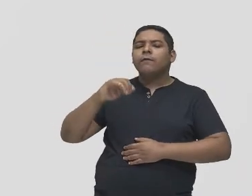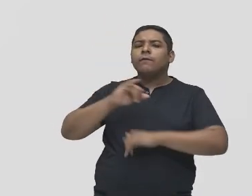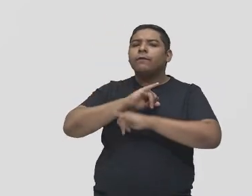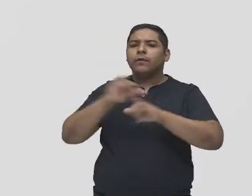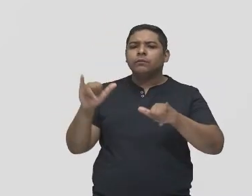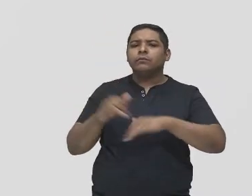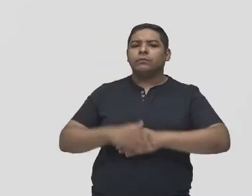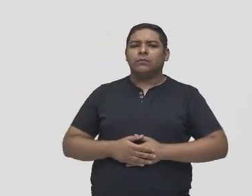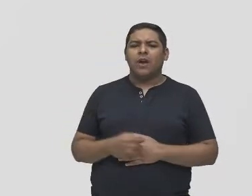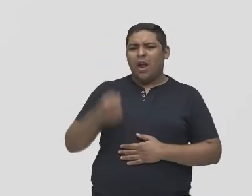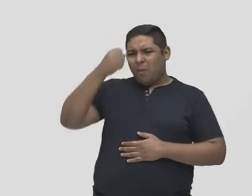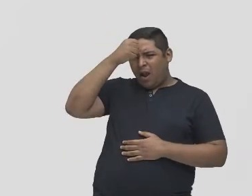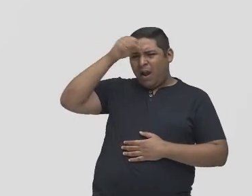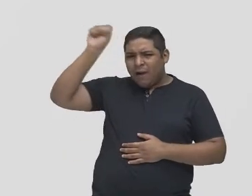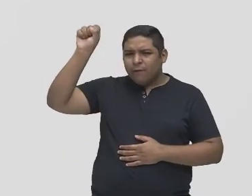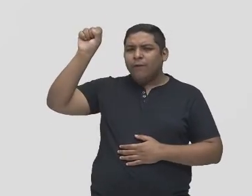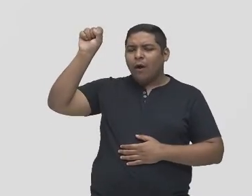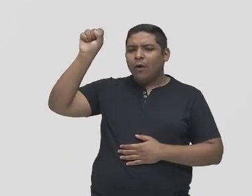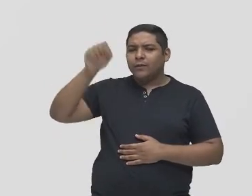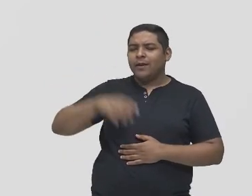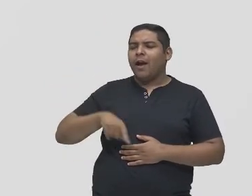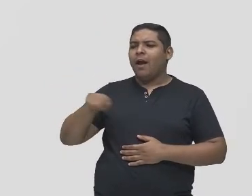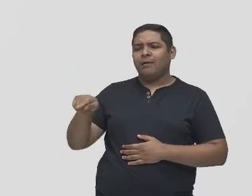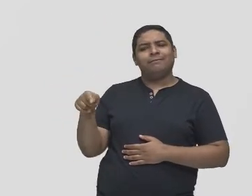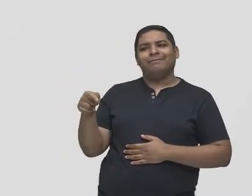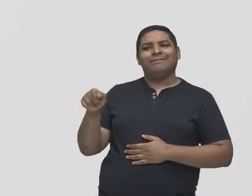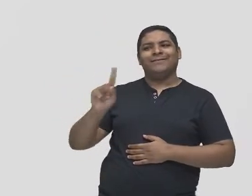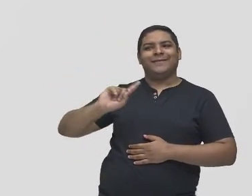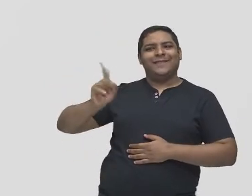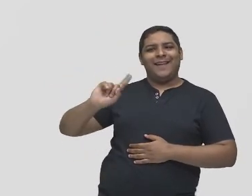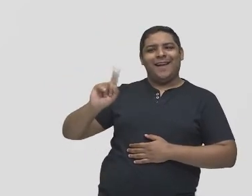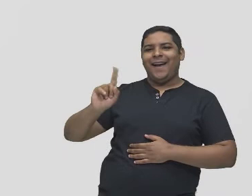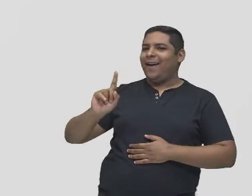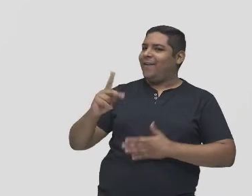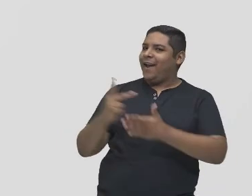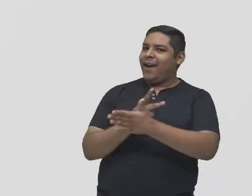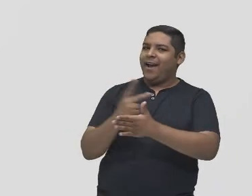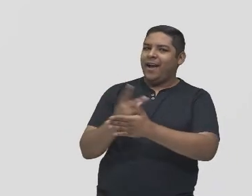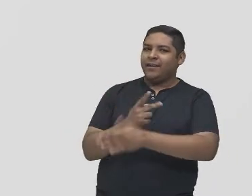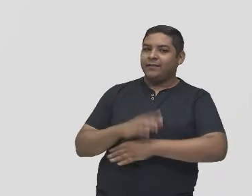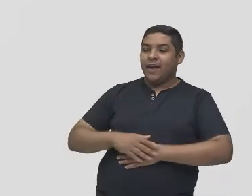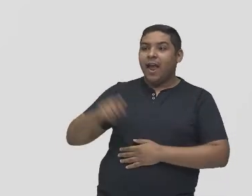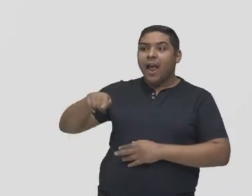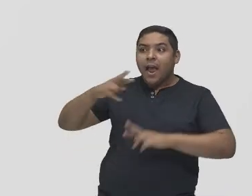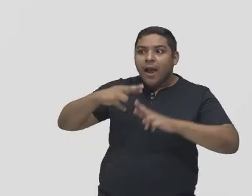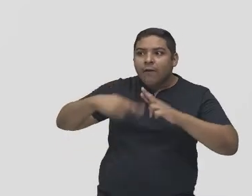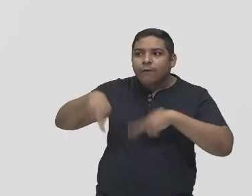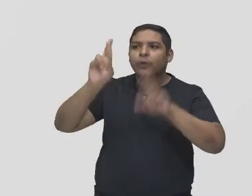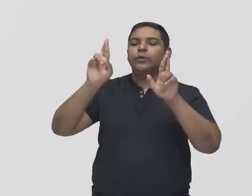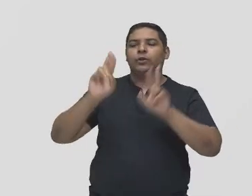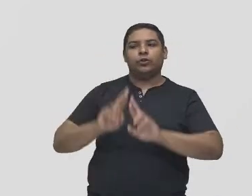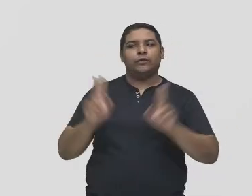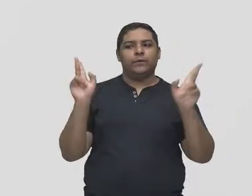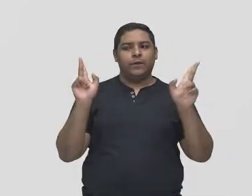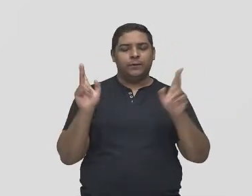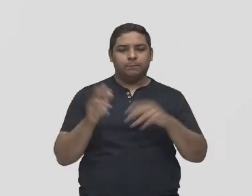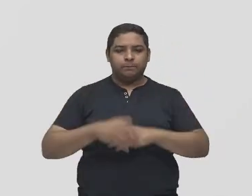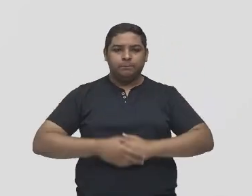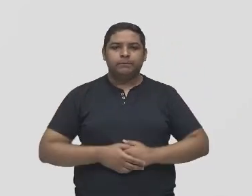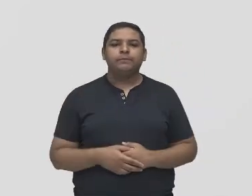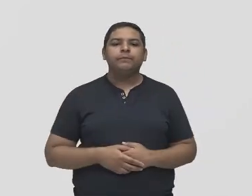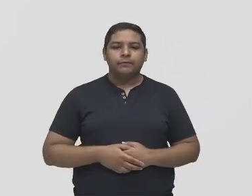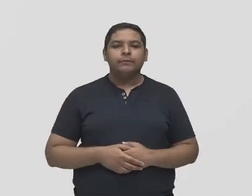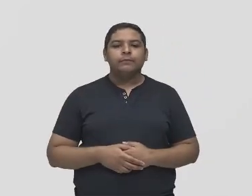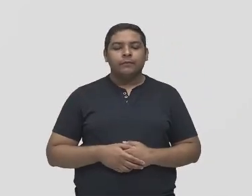exclamou: "Isto é uma revolta", e Liancourt corrigiu: "Não, senhor, isto é uma revolução." Com base